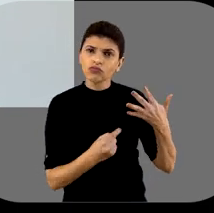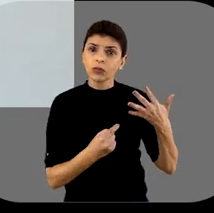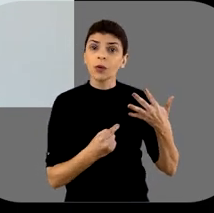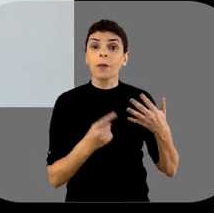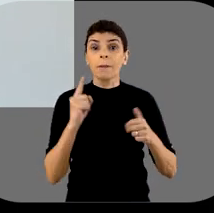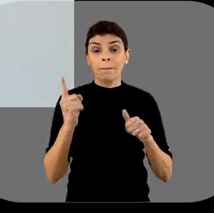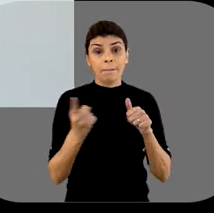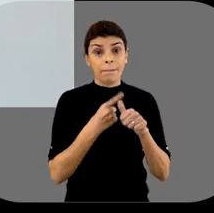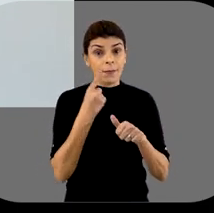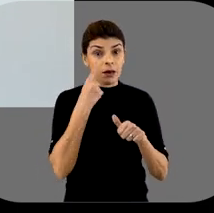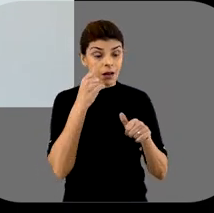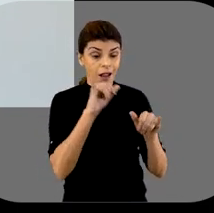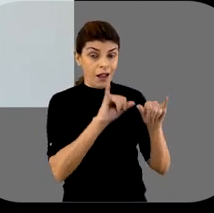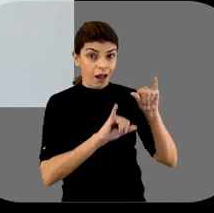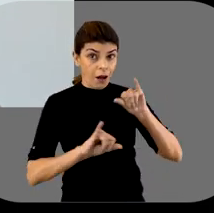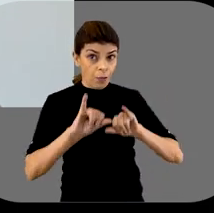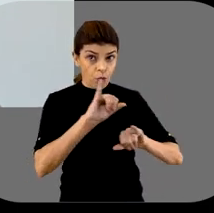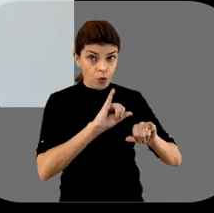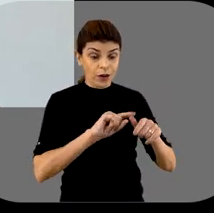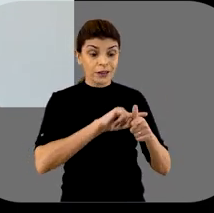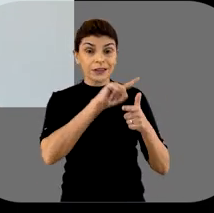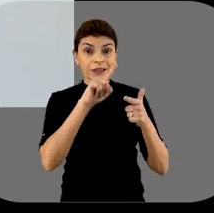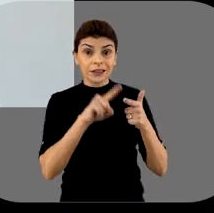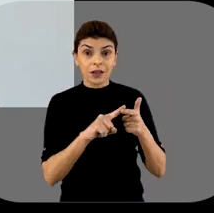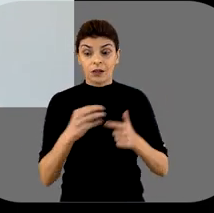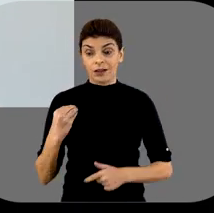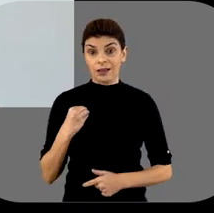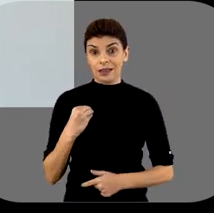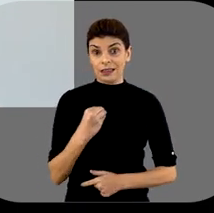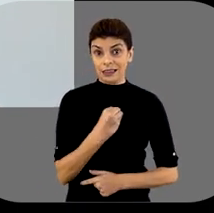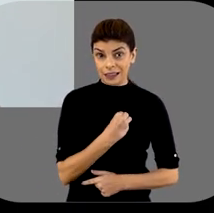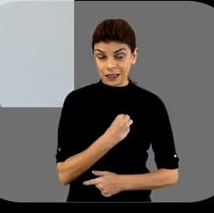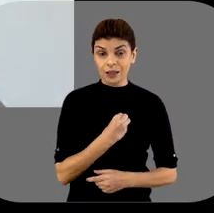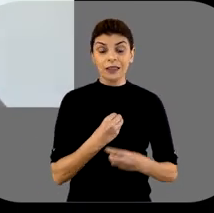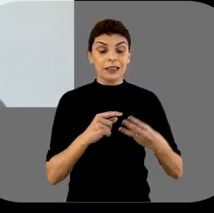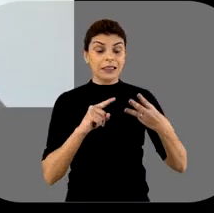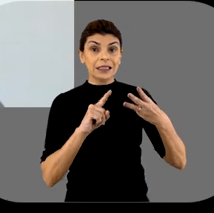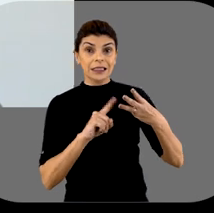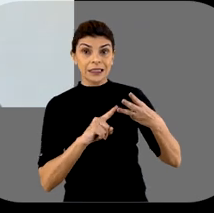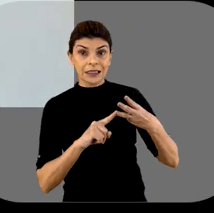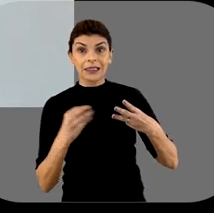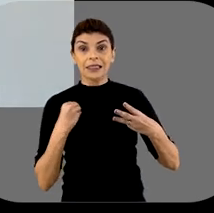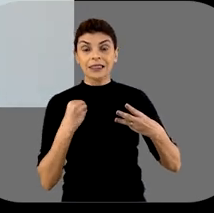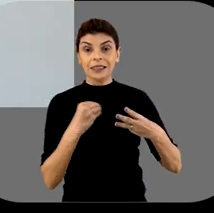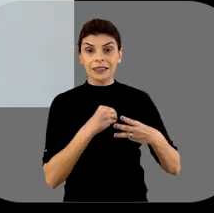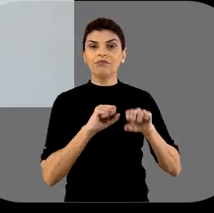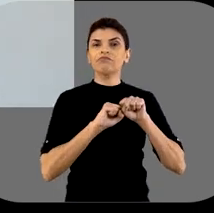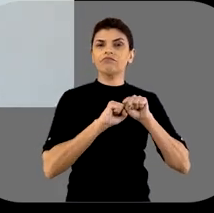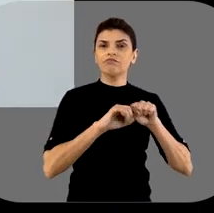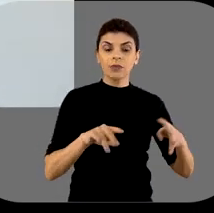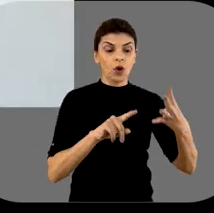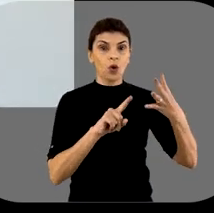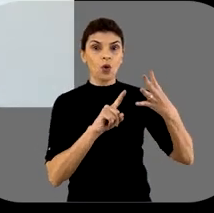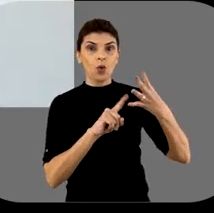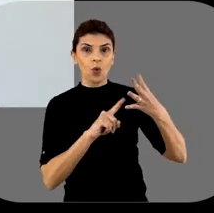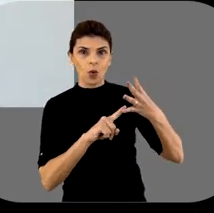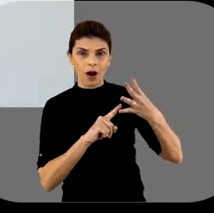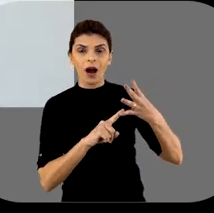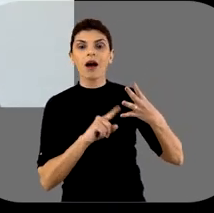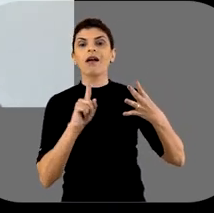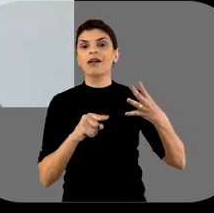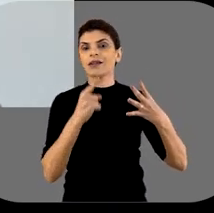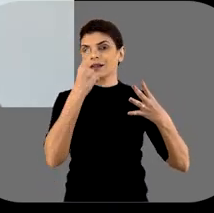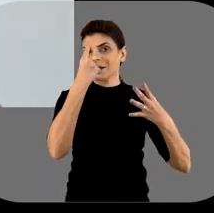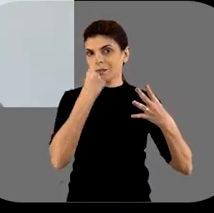primeiro deles é o critério laboratorial. O segundo é o critério clínico, o terceiro é o clínico epidemiológico e o quarto é o clínico